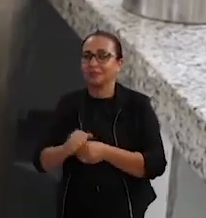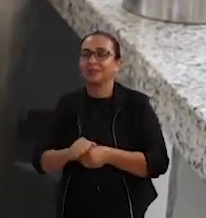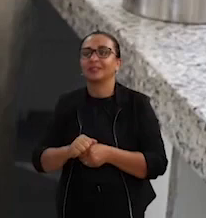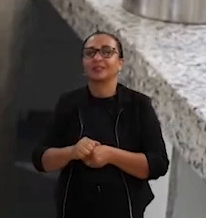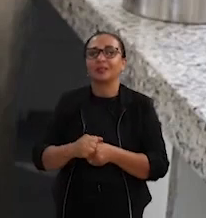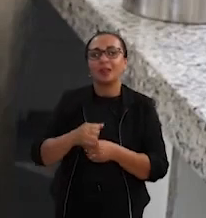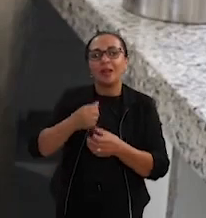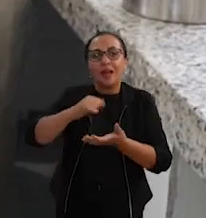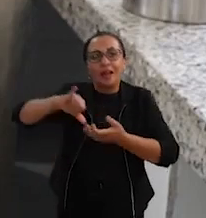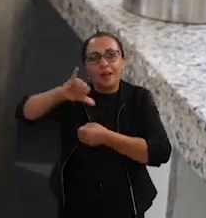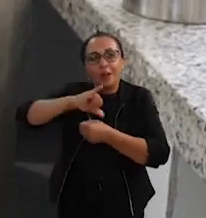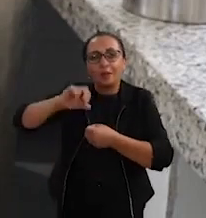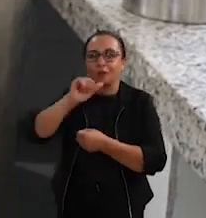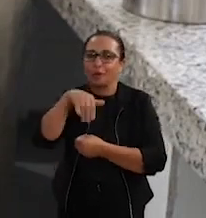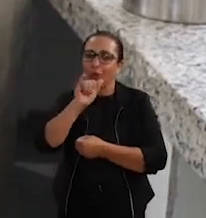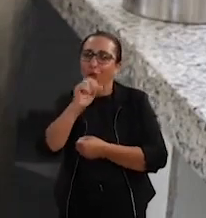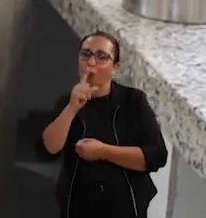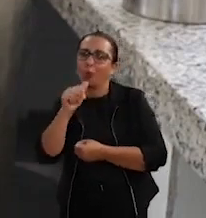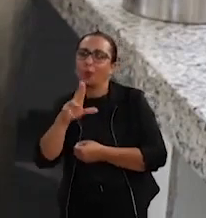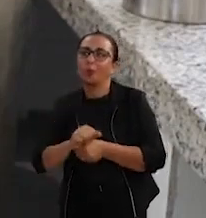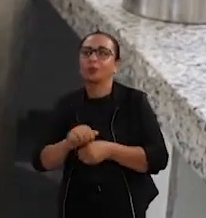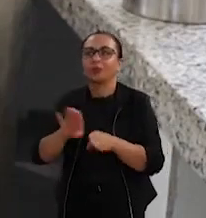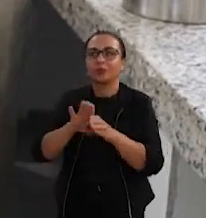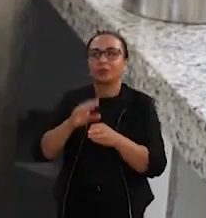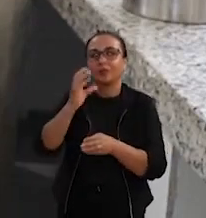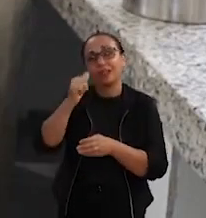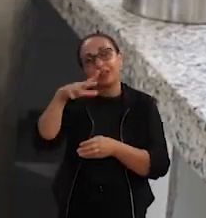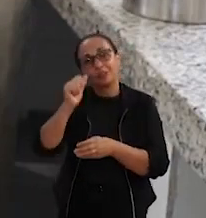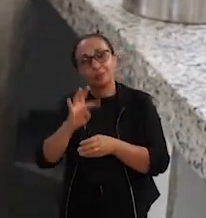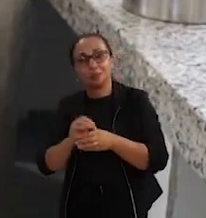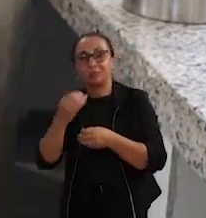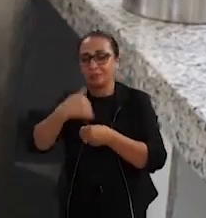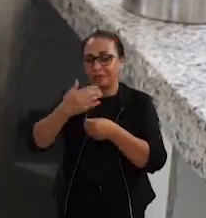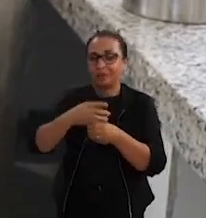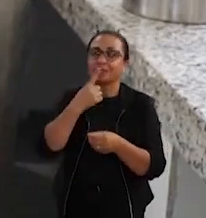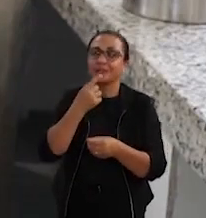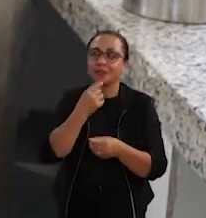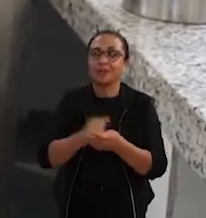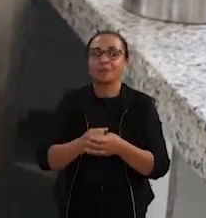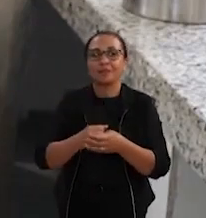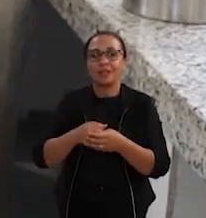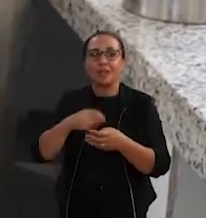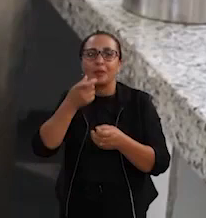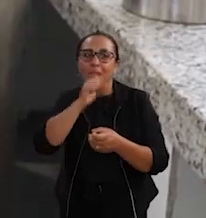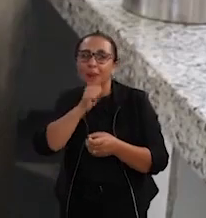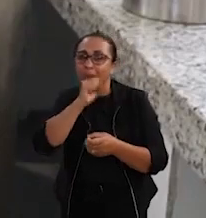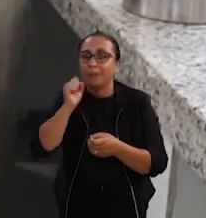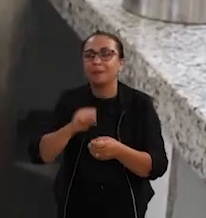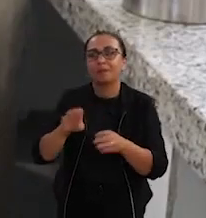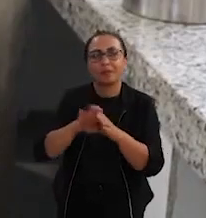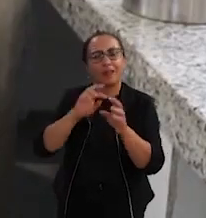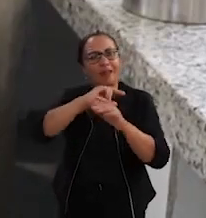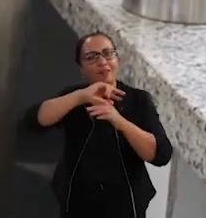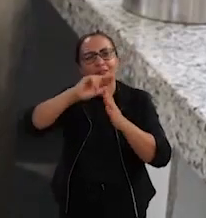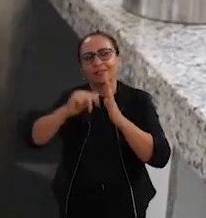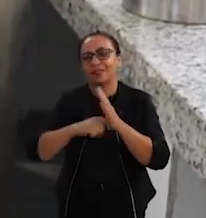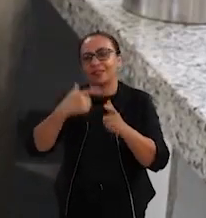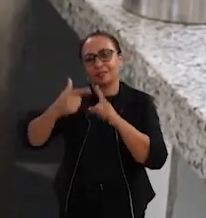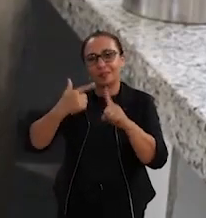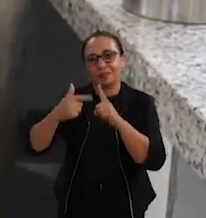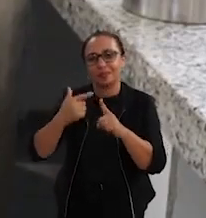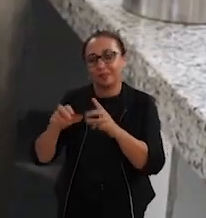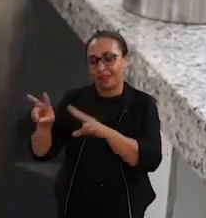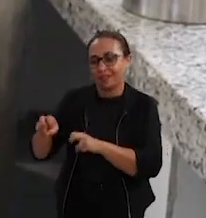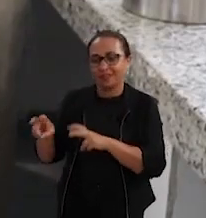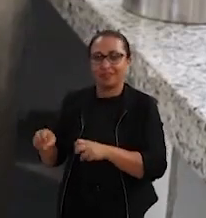iogurte com batata doce, o ketchup de beterraba, licores, geleias, sorvetes e vários produtos que são elaborados aqui para